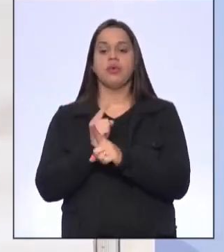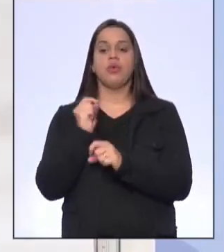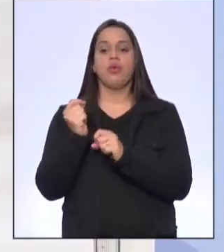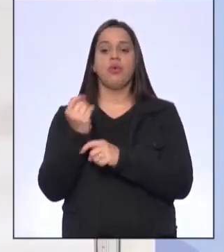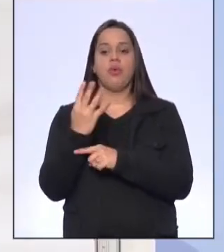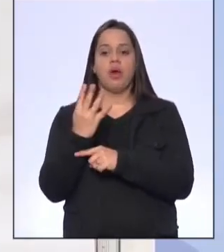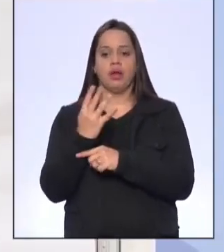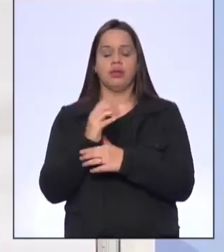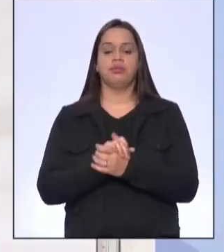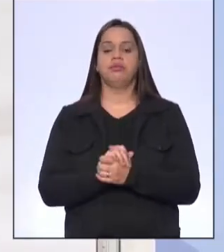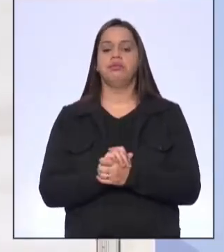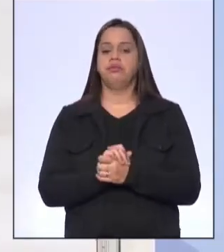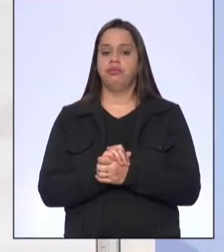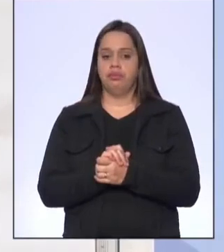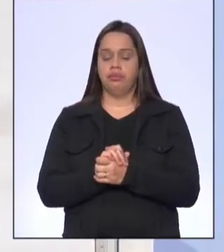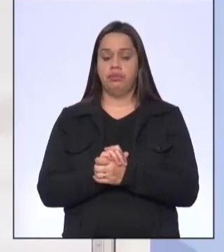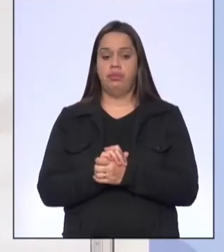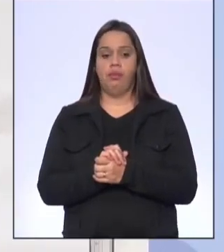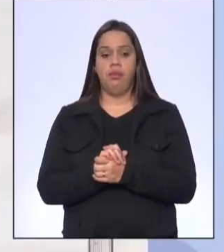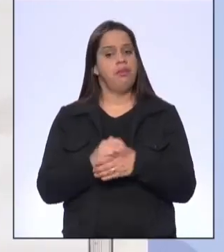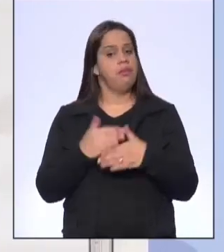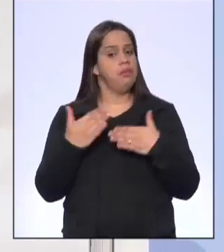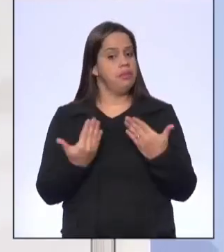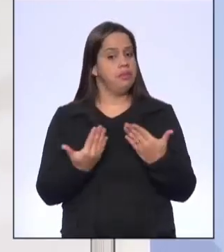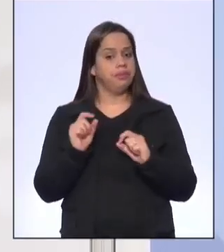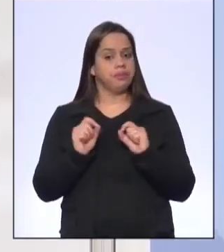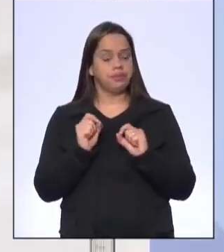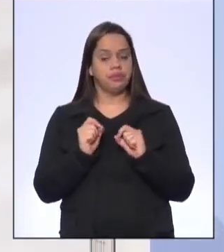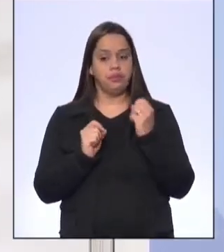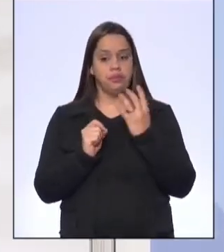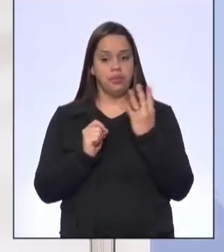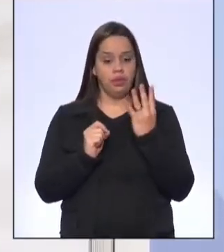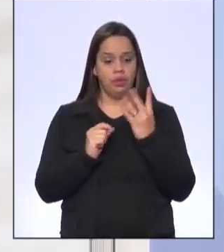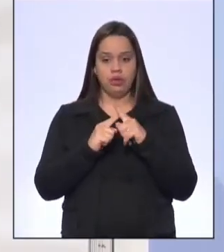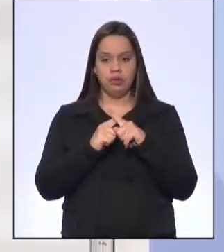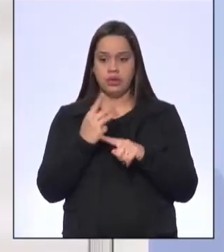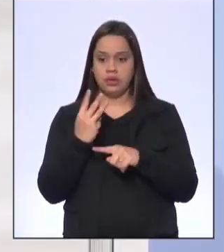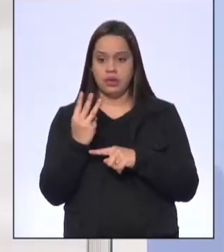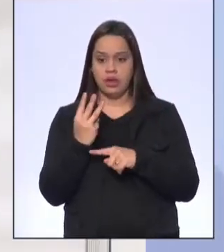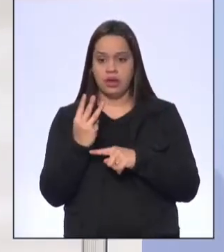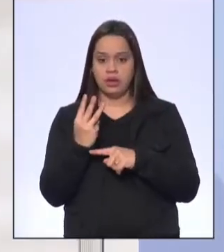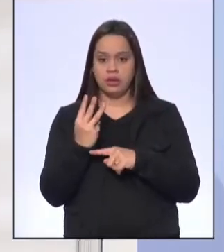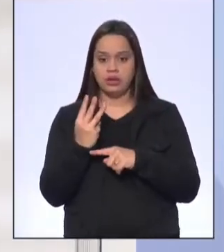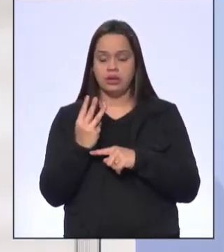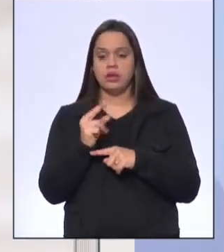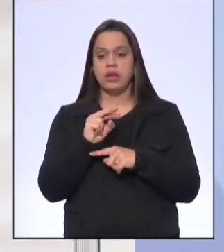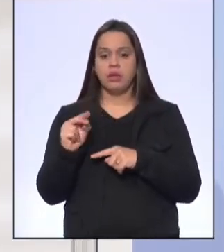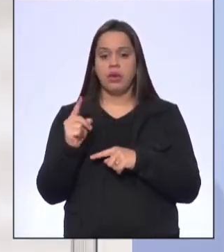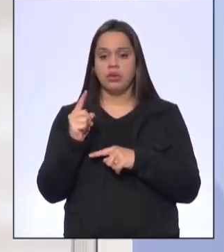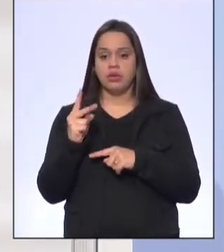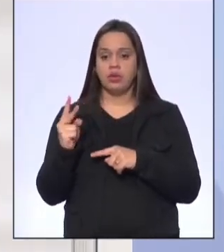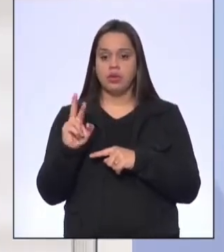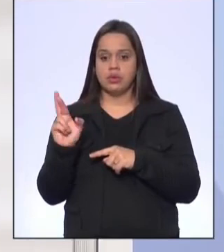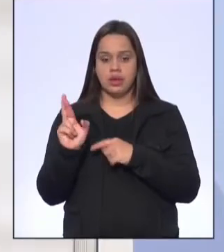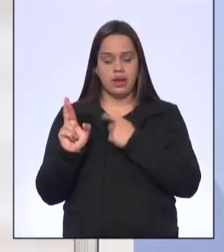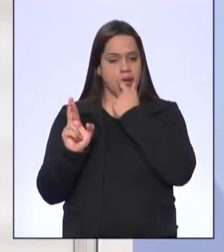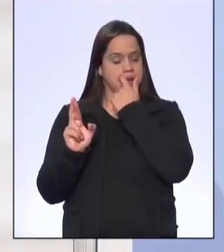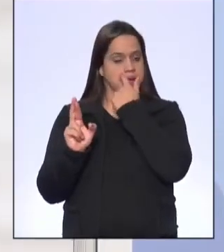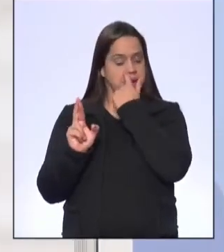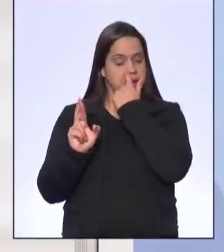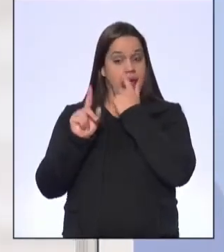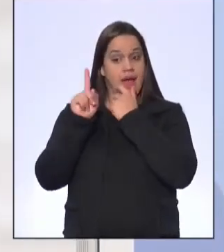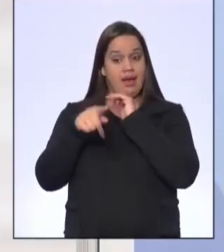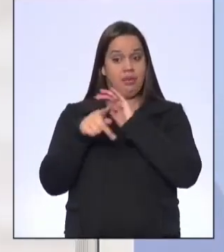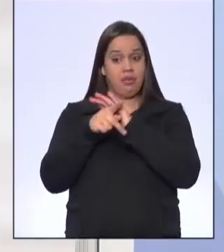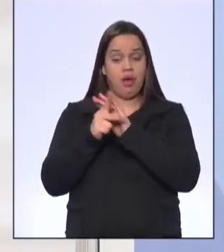4. Perfeito. Beleza? Então, 4 vezes 3, R$ 12 é o meu valor